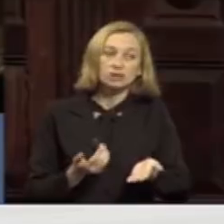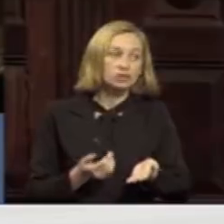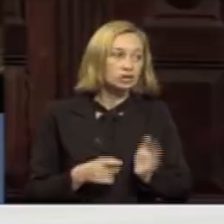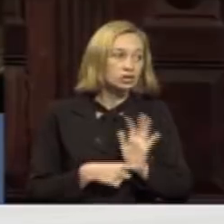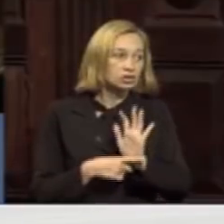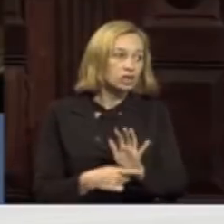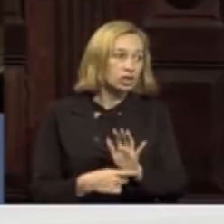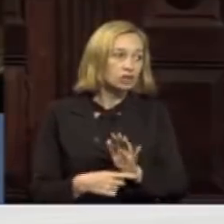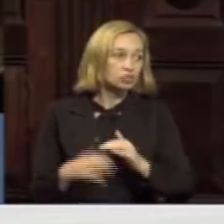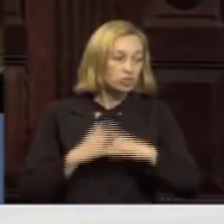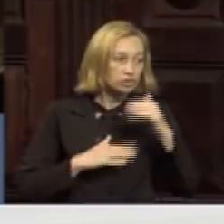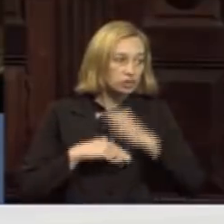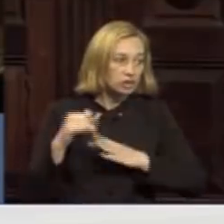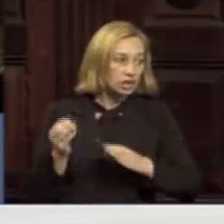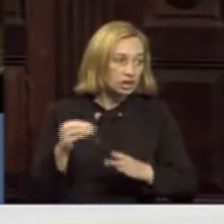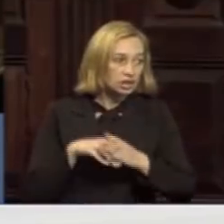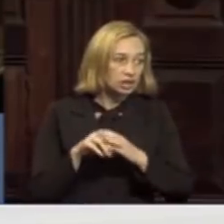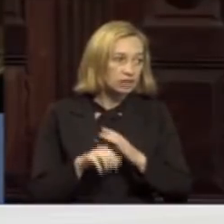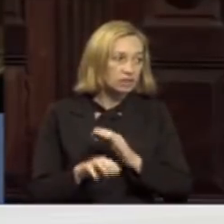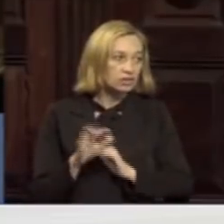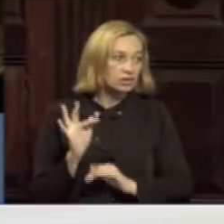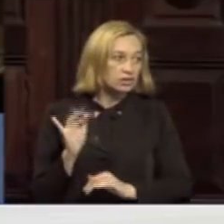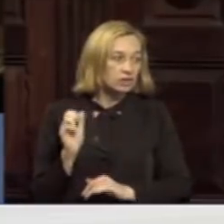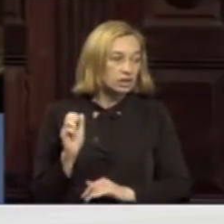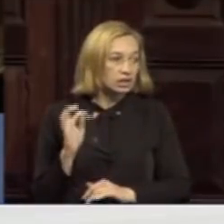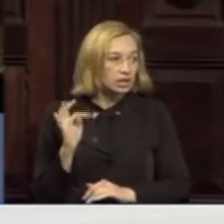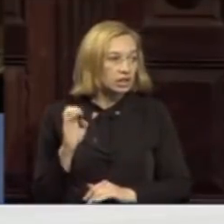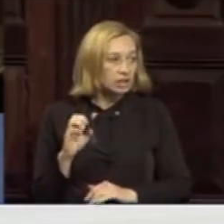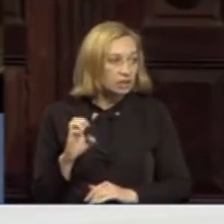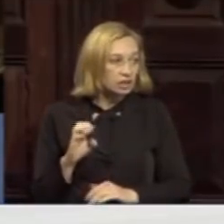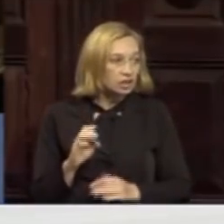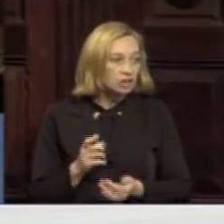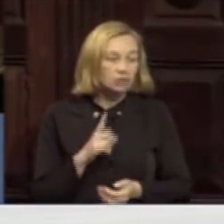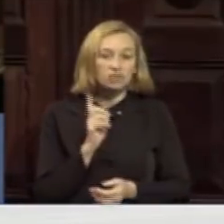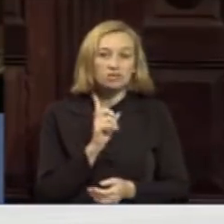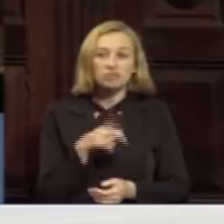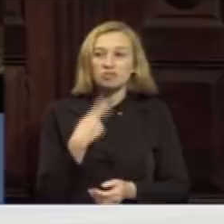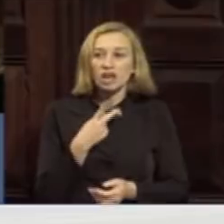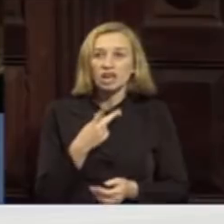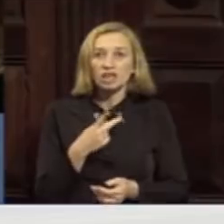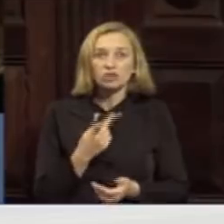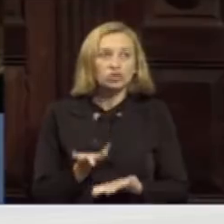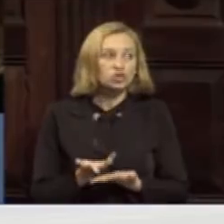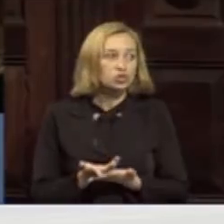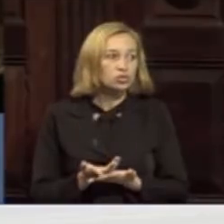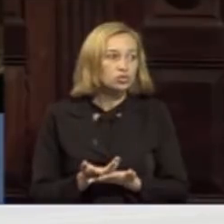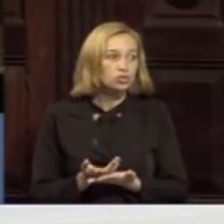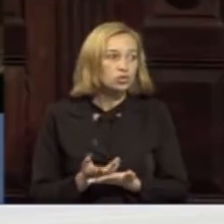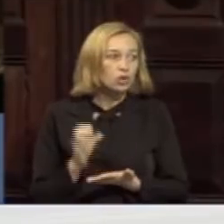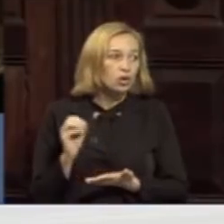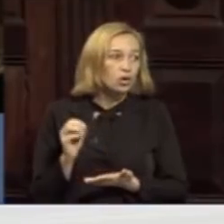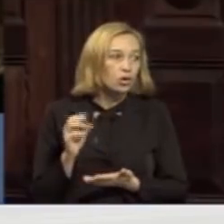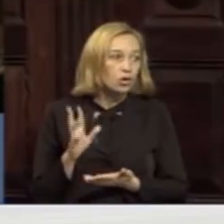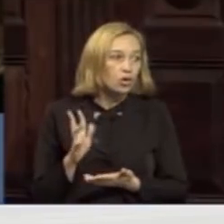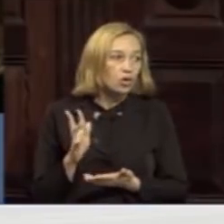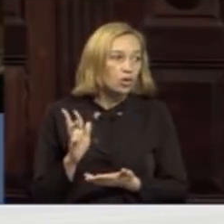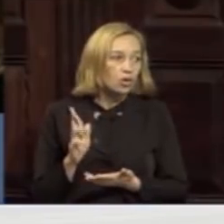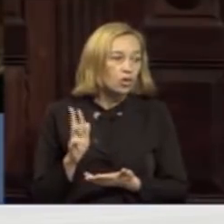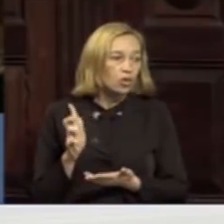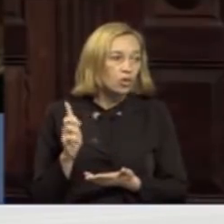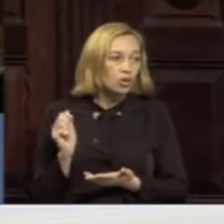também não é difícil. Eu quero aqui lembrar, ninguém está falando aqui de um órgão municipal e ser incorporado a um ministério, é um